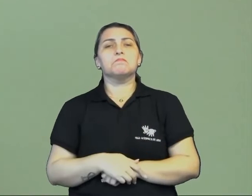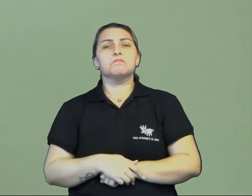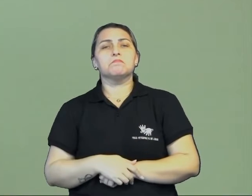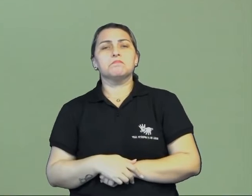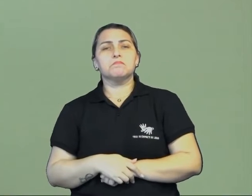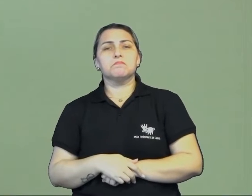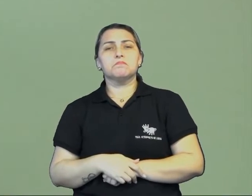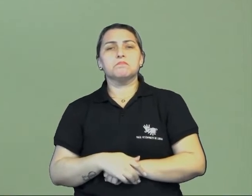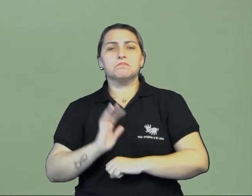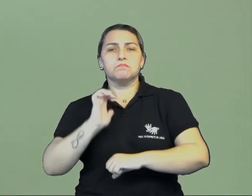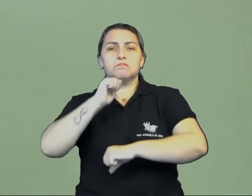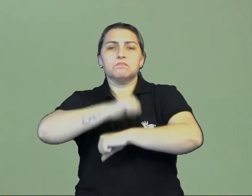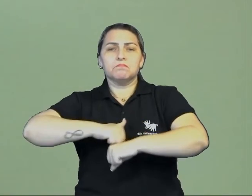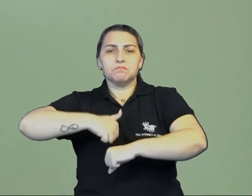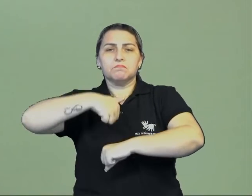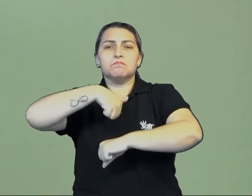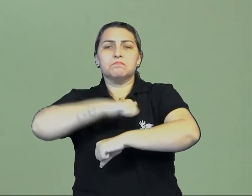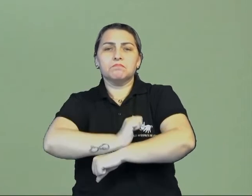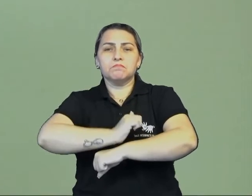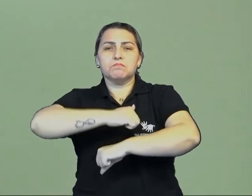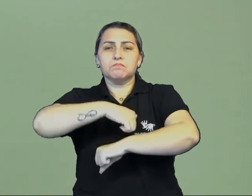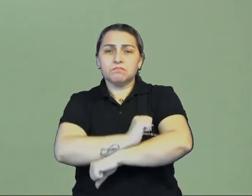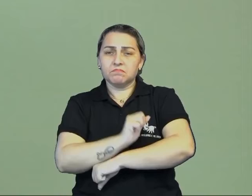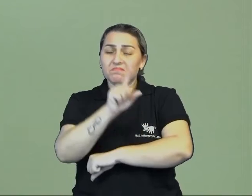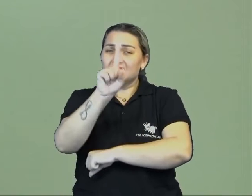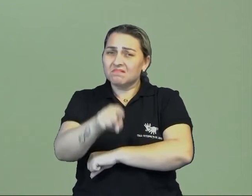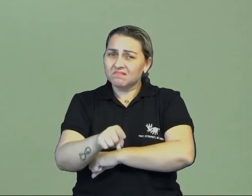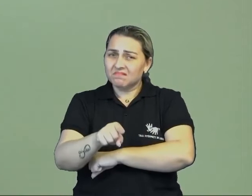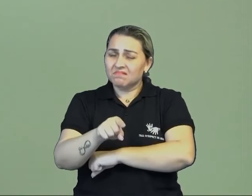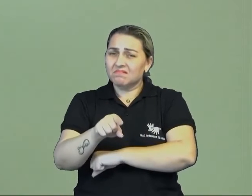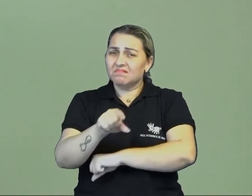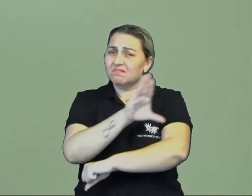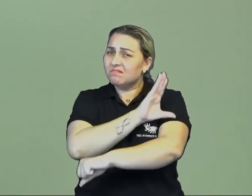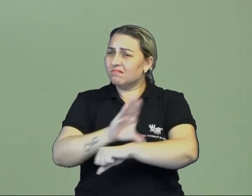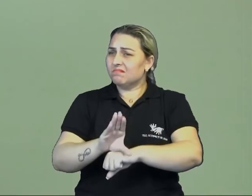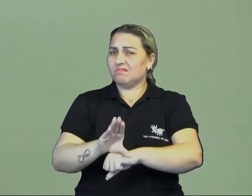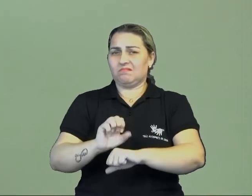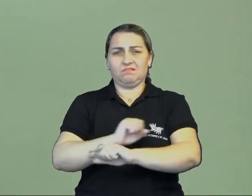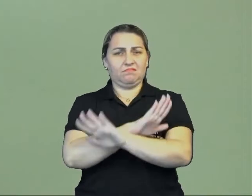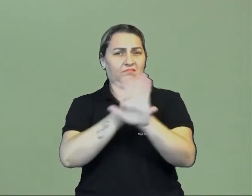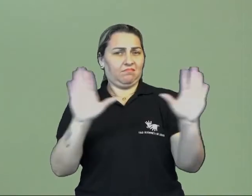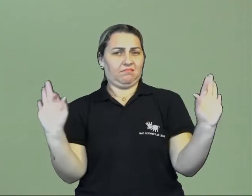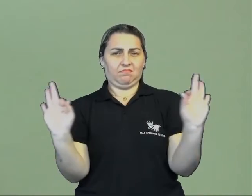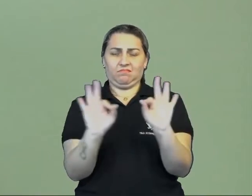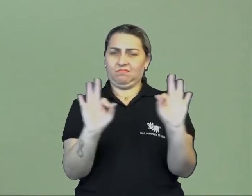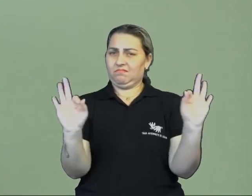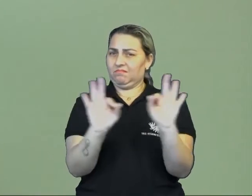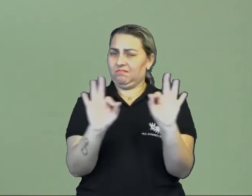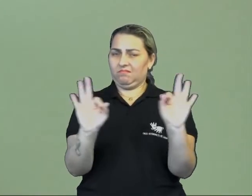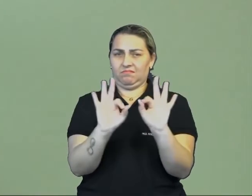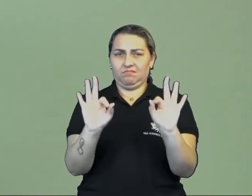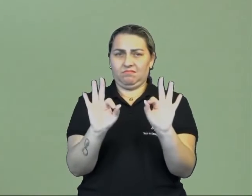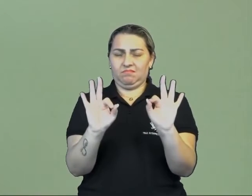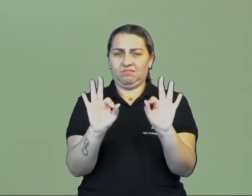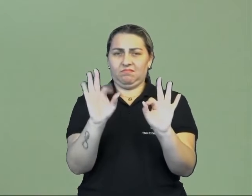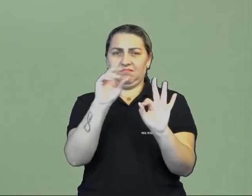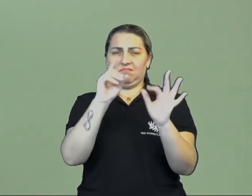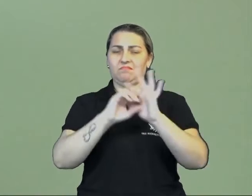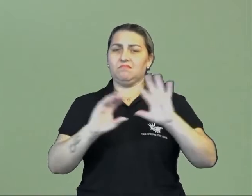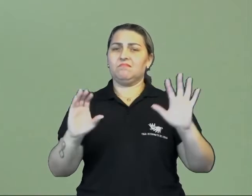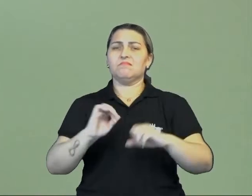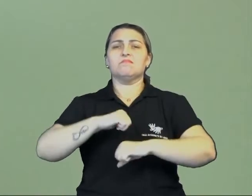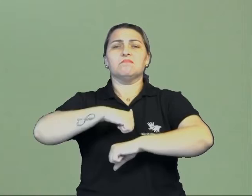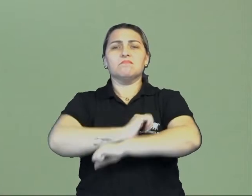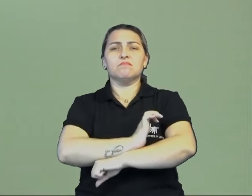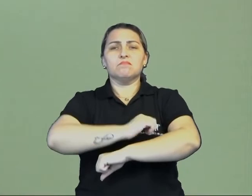é cultura? Tanto, professor, claro que funk não é cultura. Deus me livre, repreendo. Gente, funk é cultura,